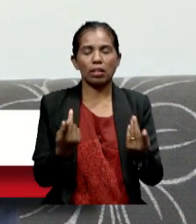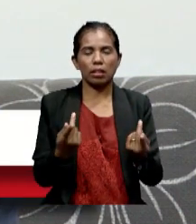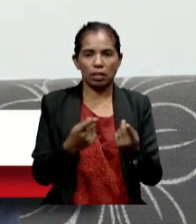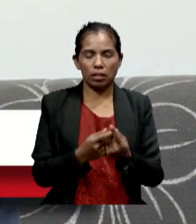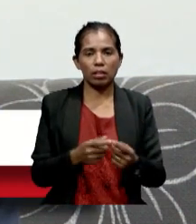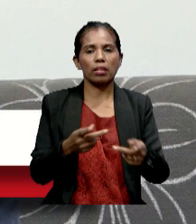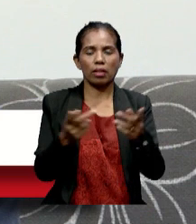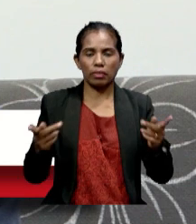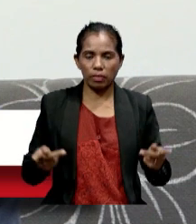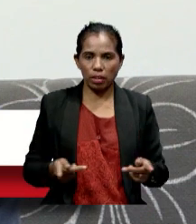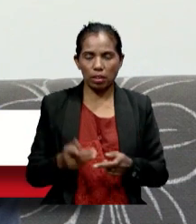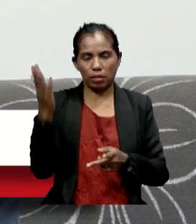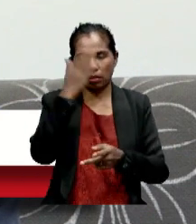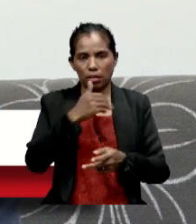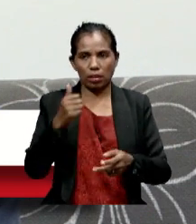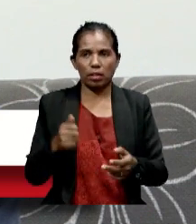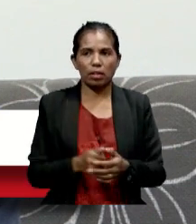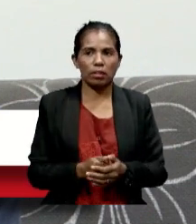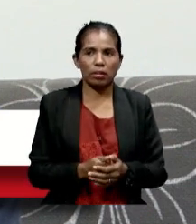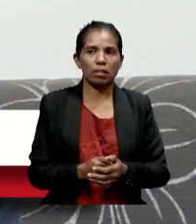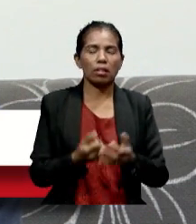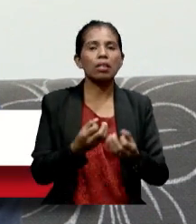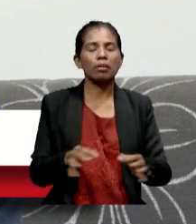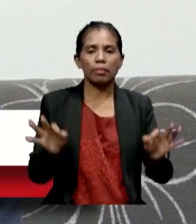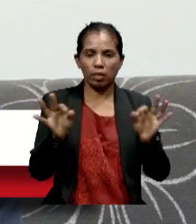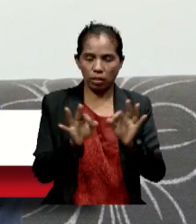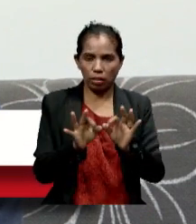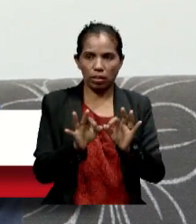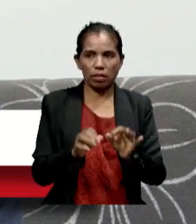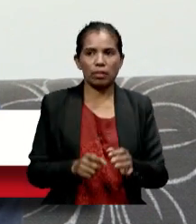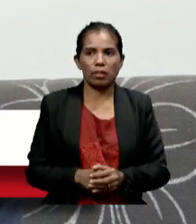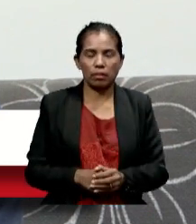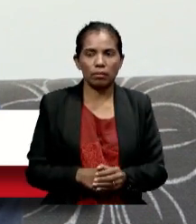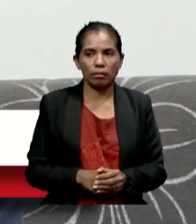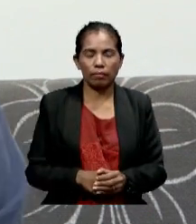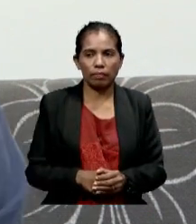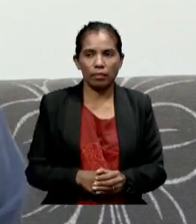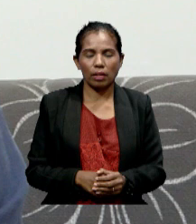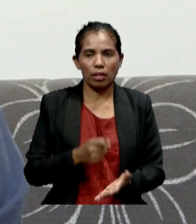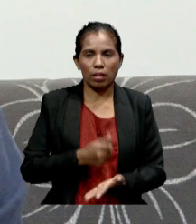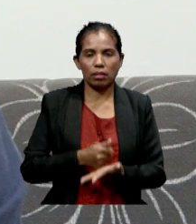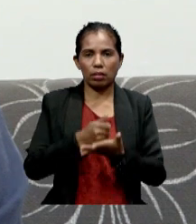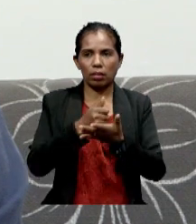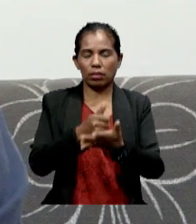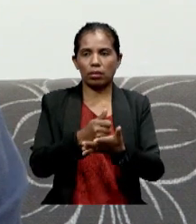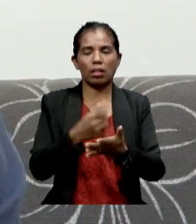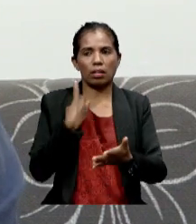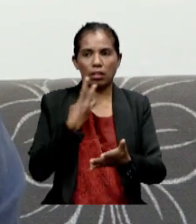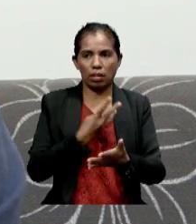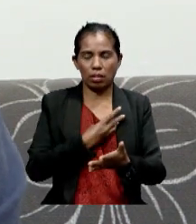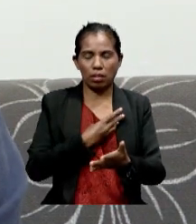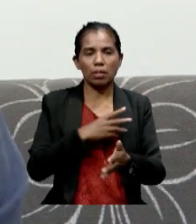neve, setor de categoria em prioridade. Então, facilita, me quero